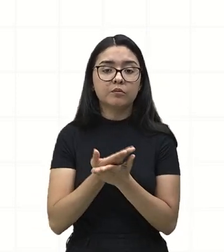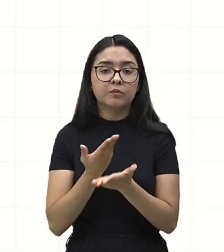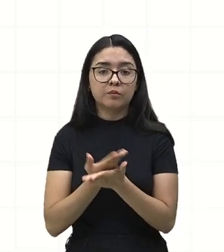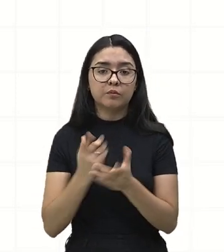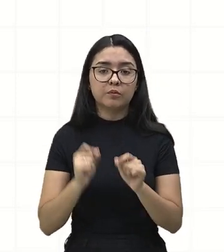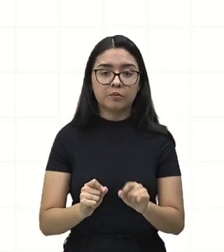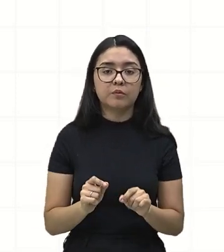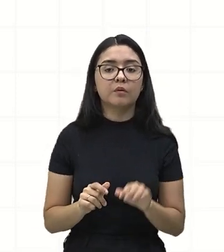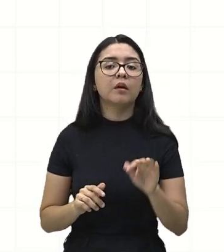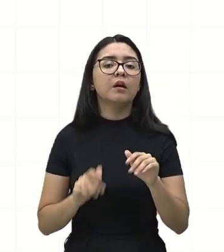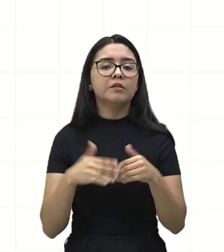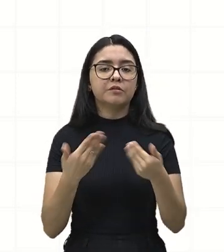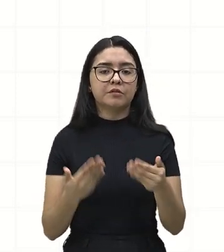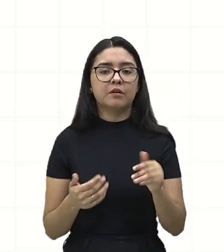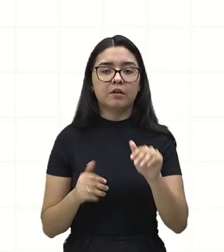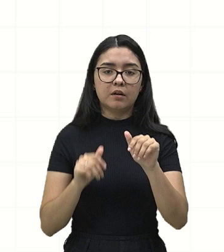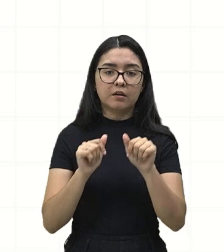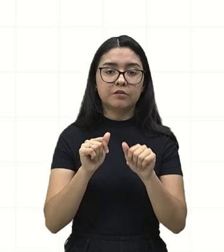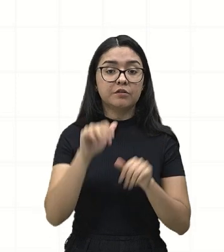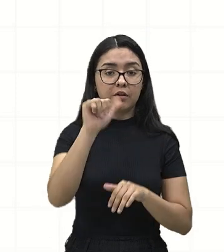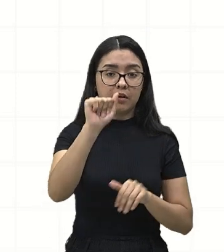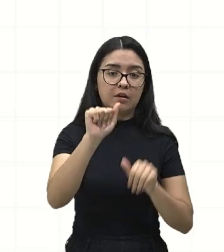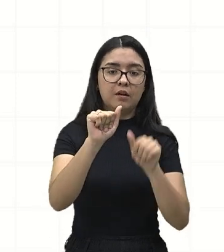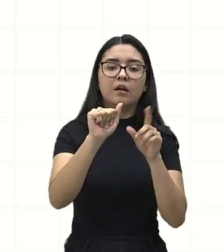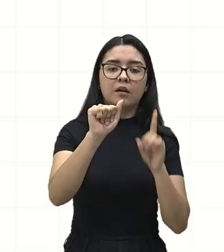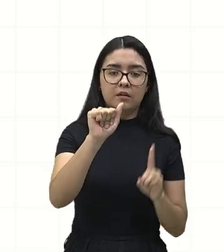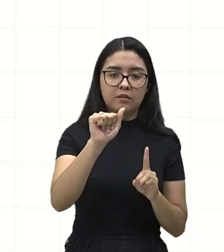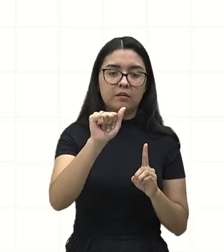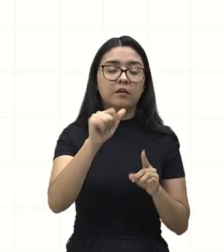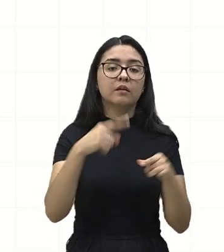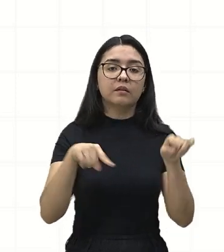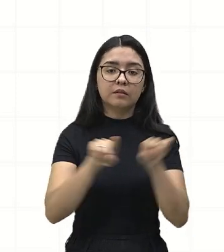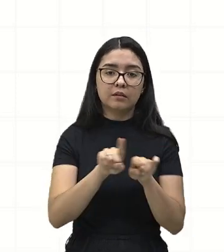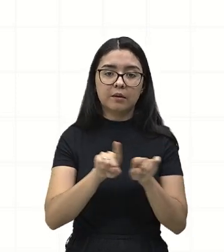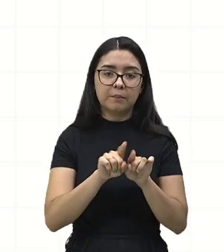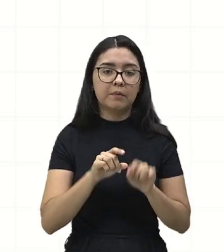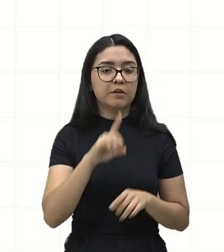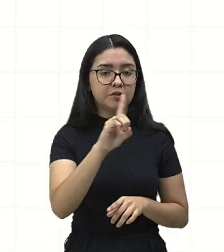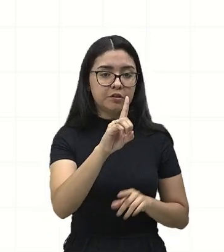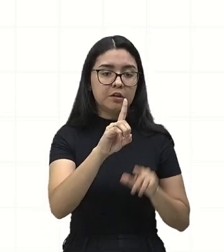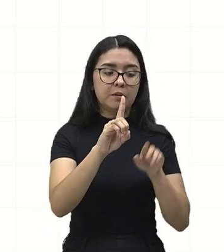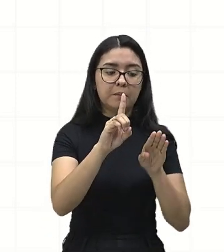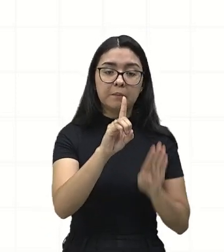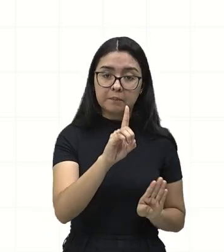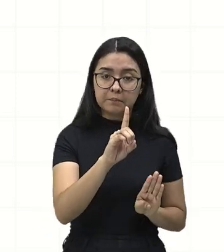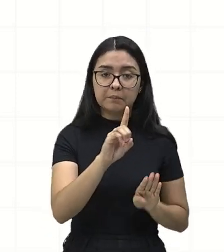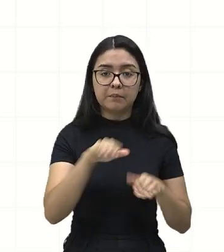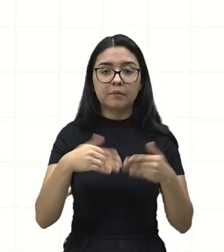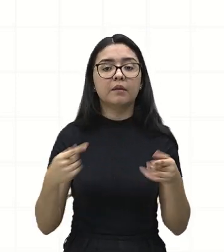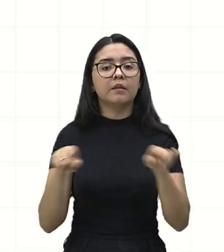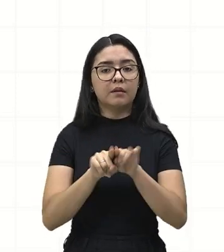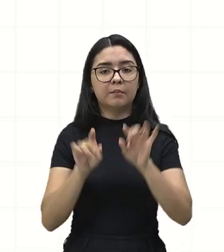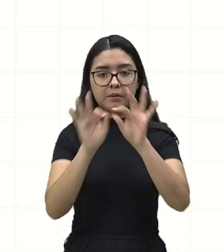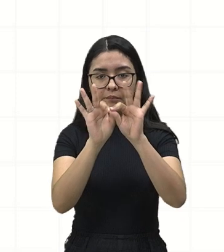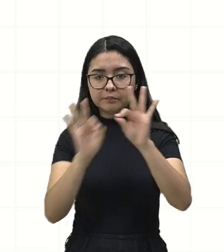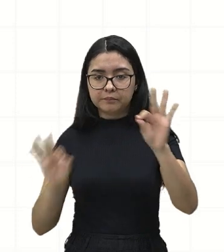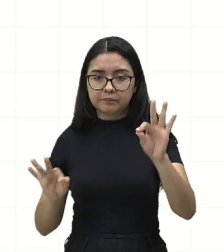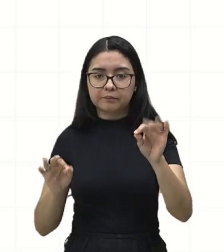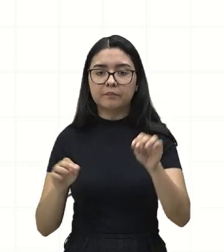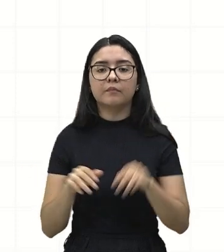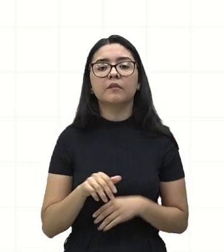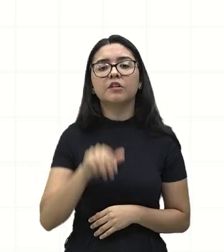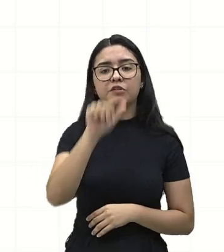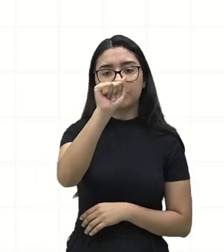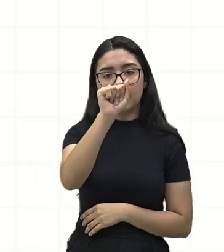de A até D e de D até B, do outro lado a gente também vai ter que trabalhar a distância de A até